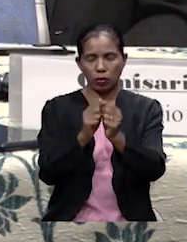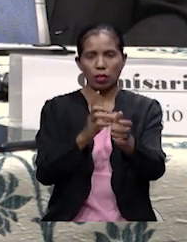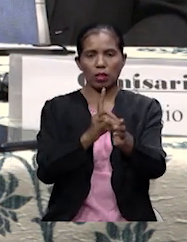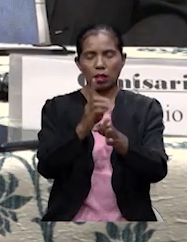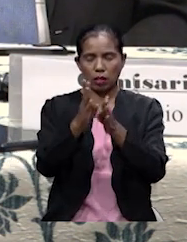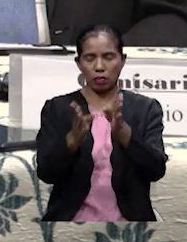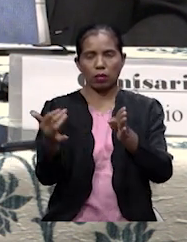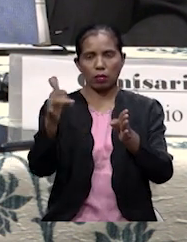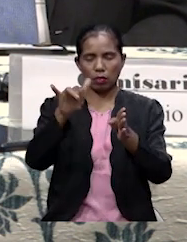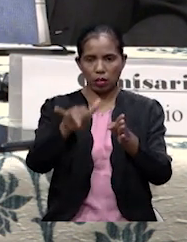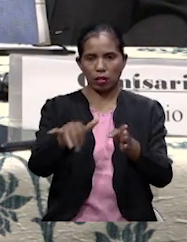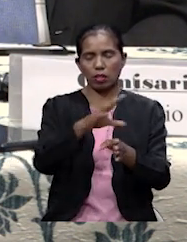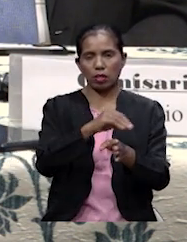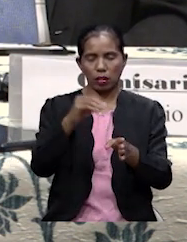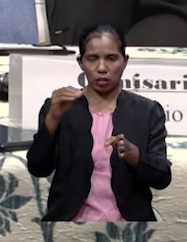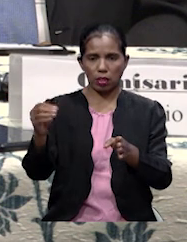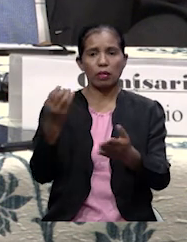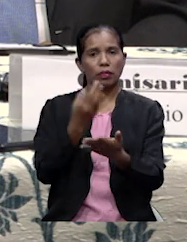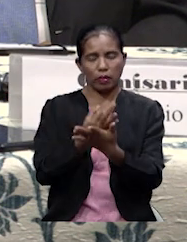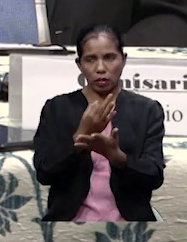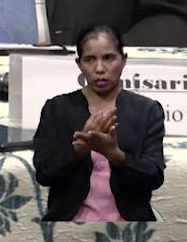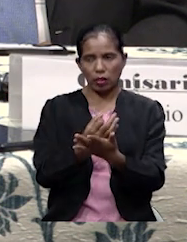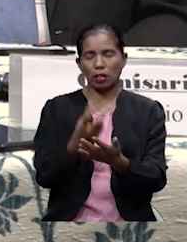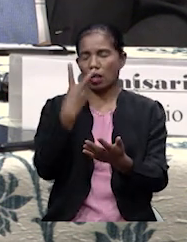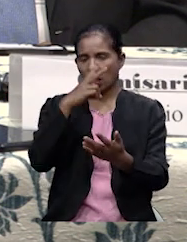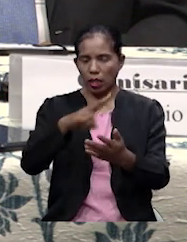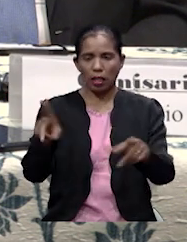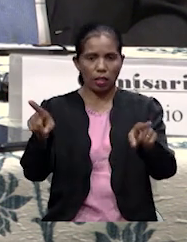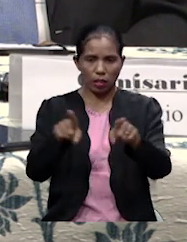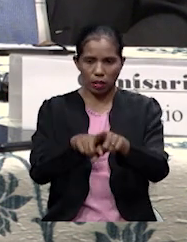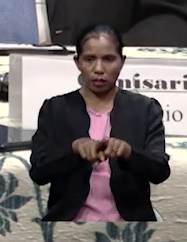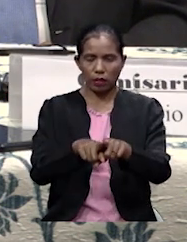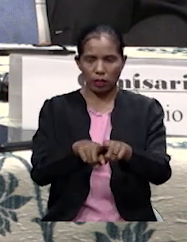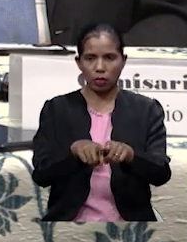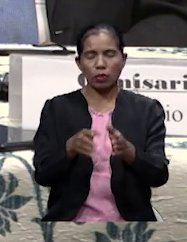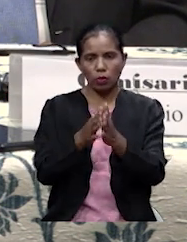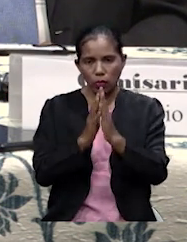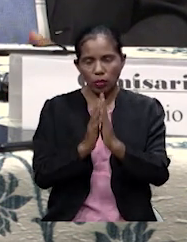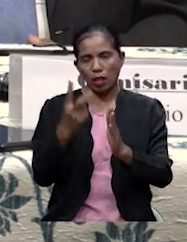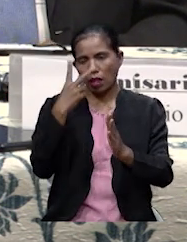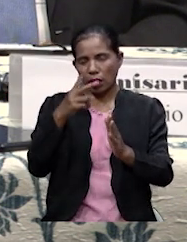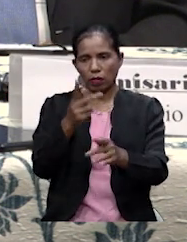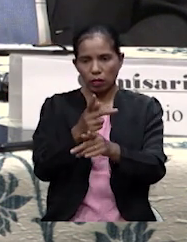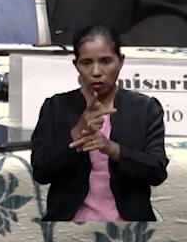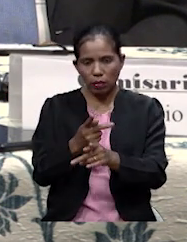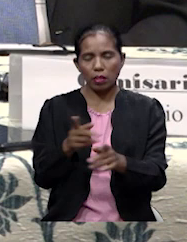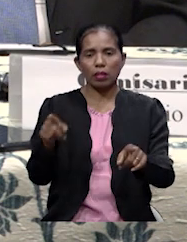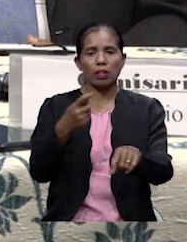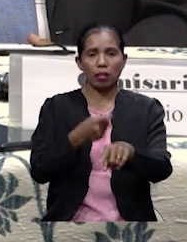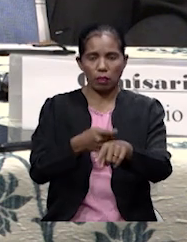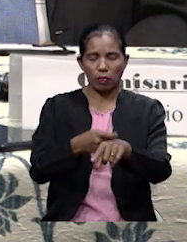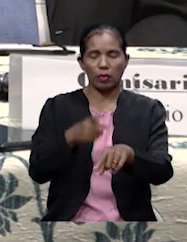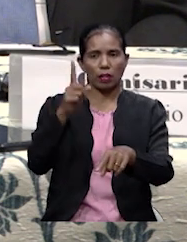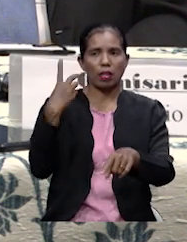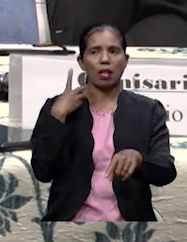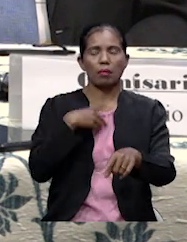se é aprovisionamento, finanças, se é justificação. Diria, a gente tem tempo ida, e a gente